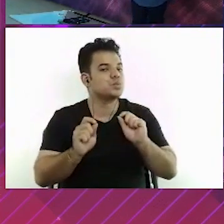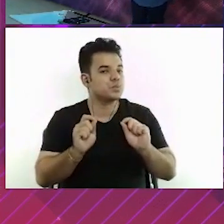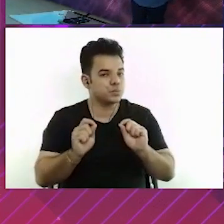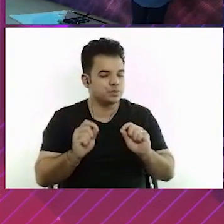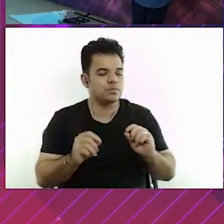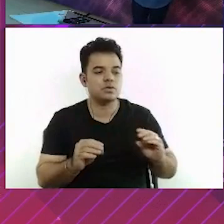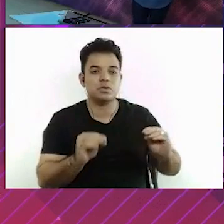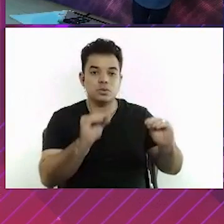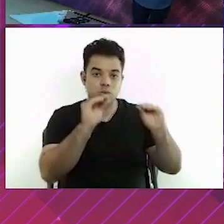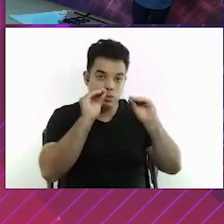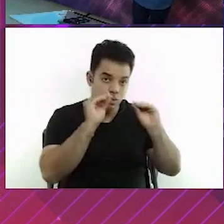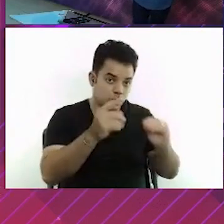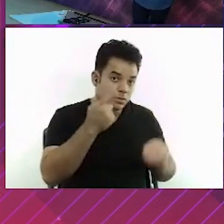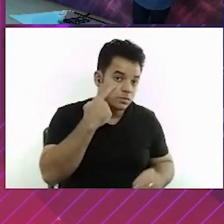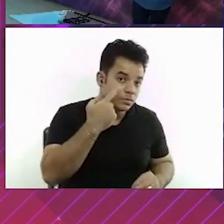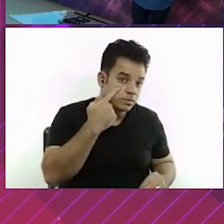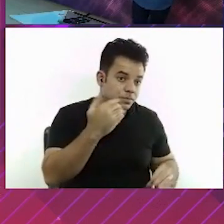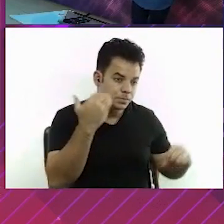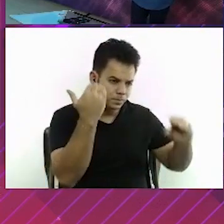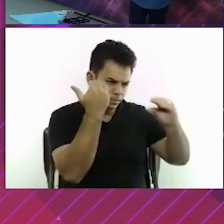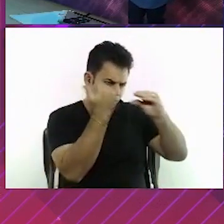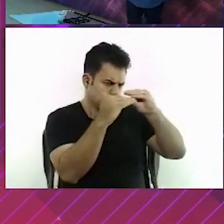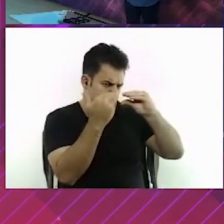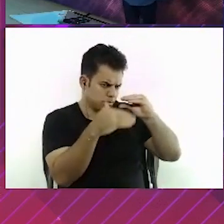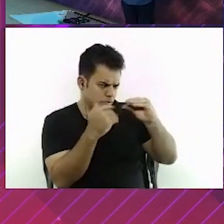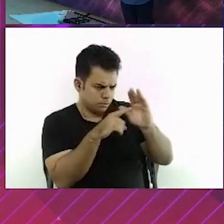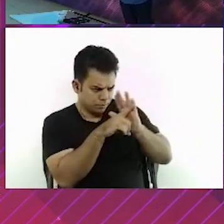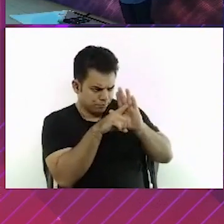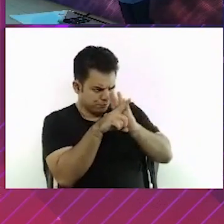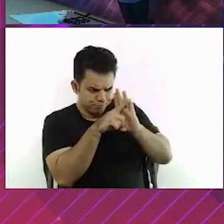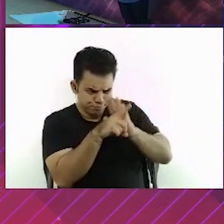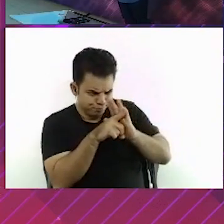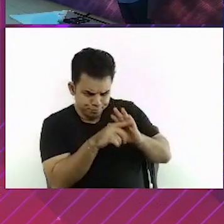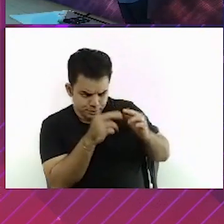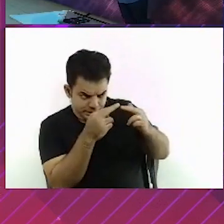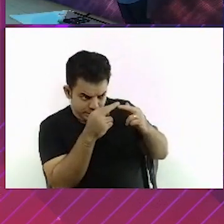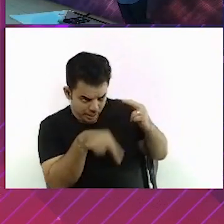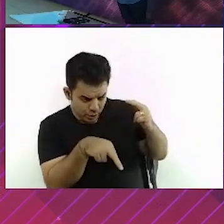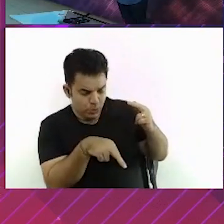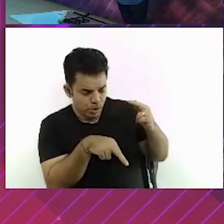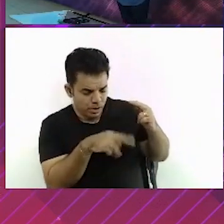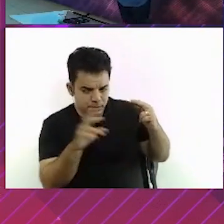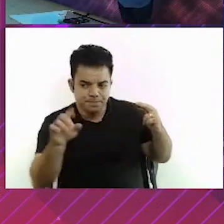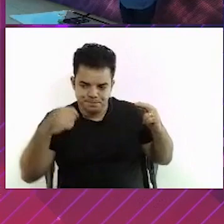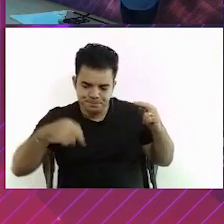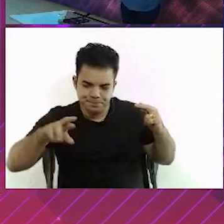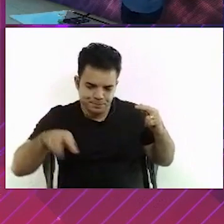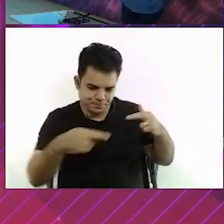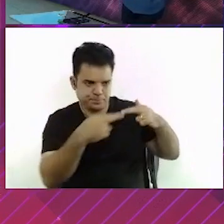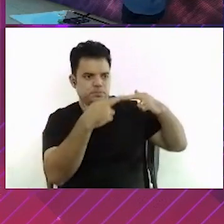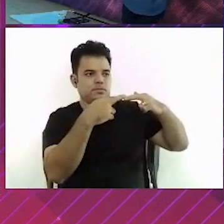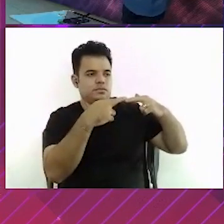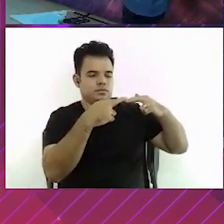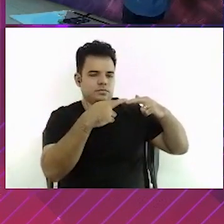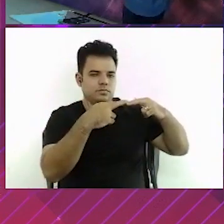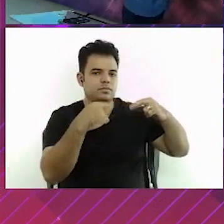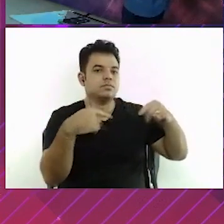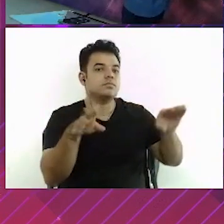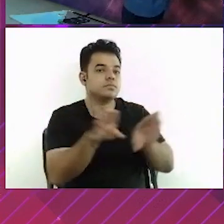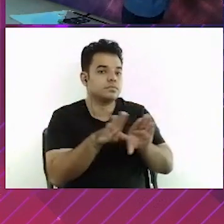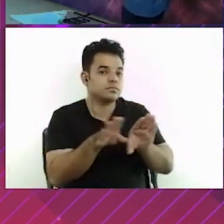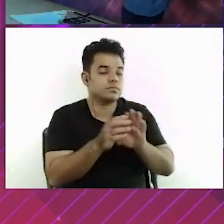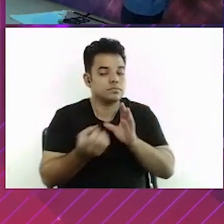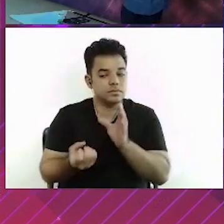se alguma mensagem naquele barramento específico, se tiver a sua conexão caiu, então reconecta. Isso do lado do produtor.